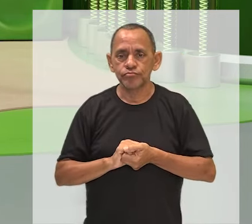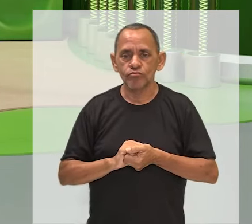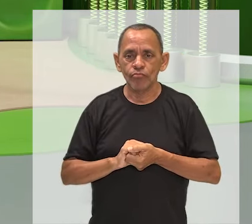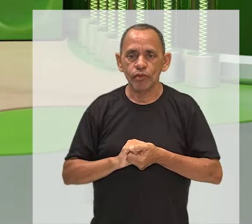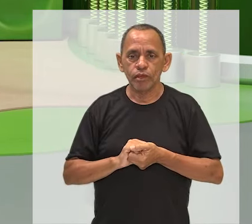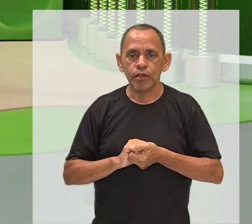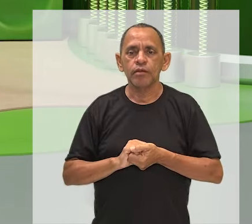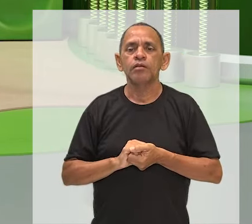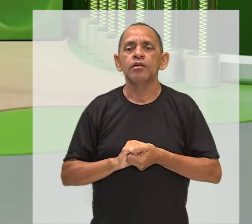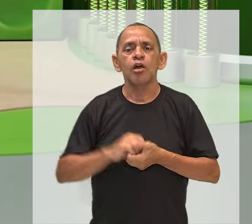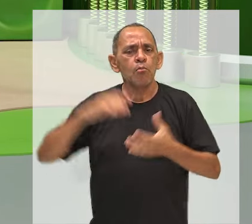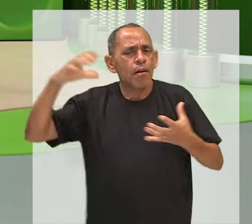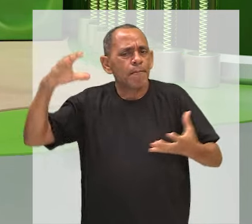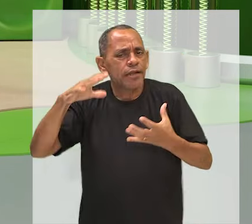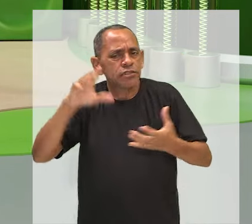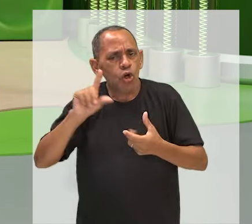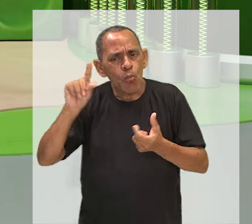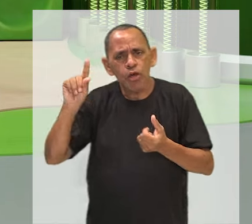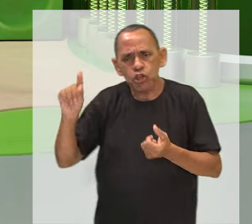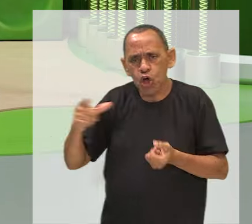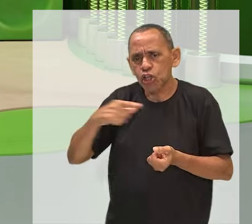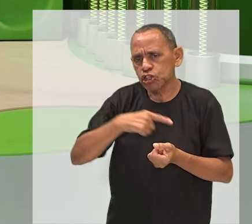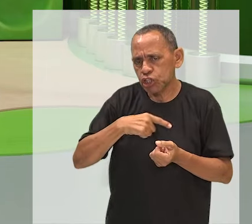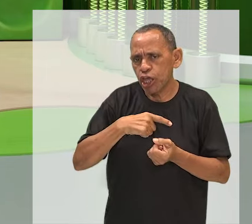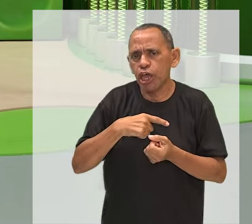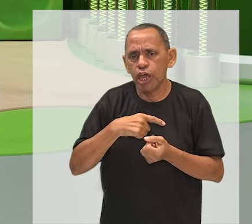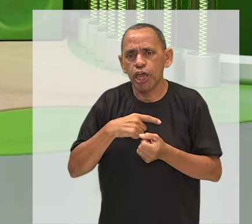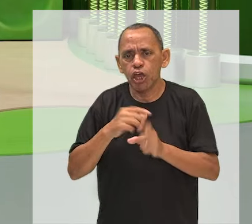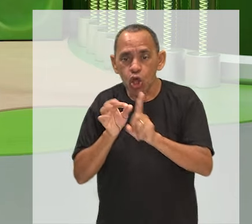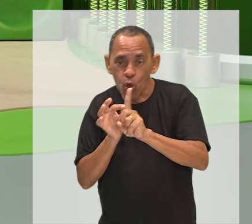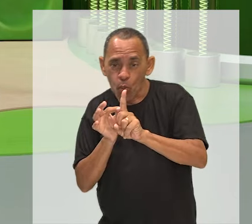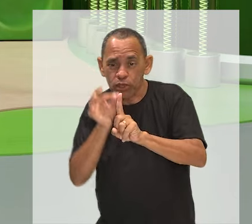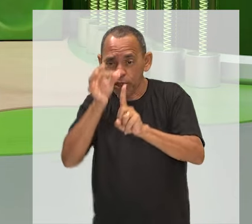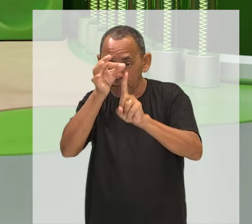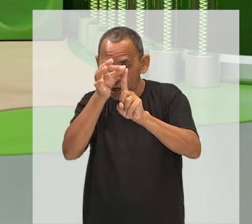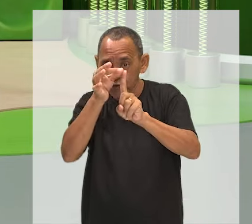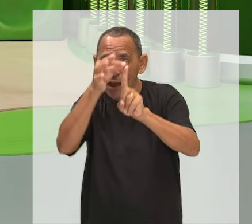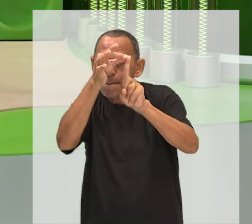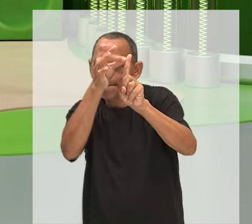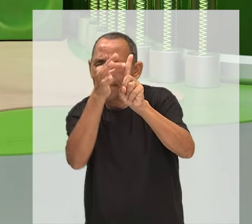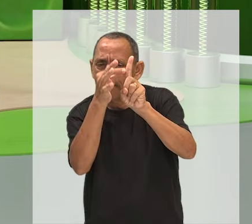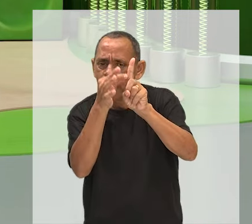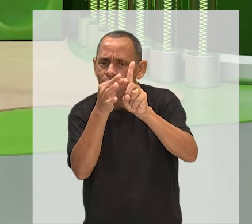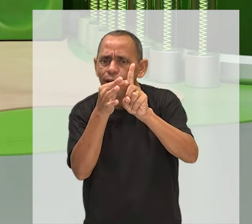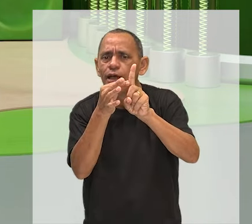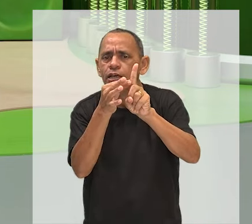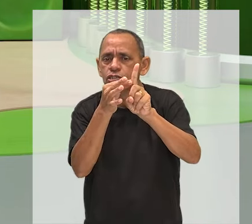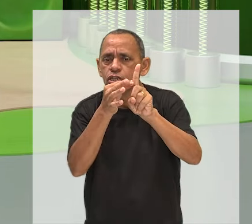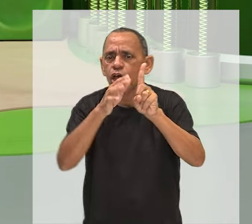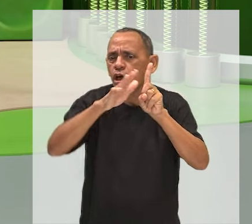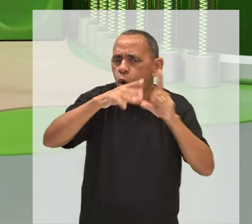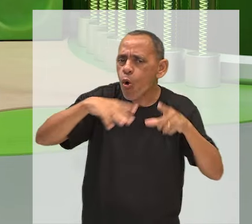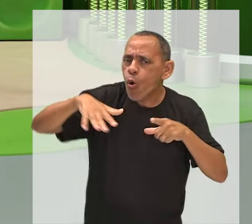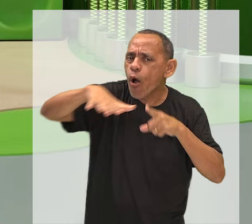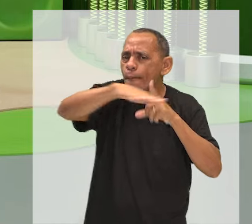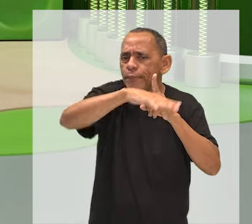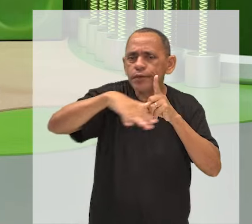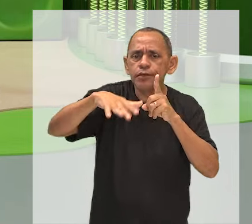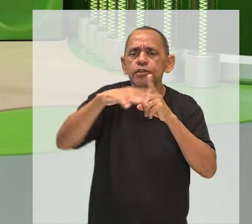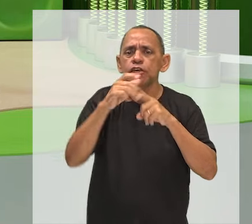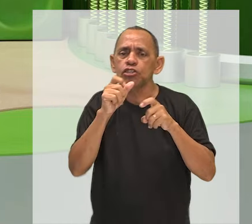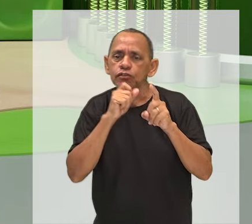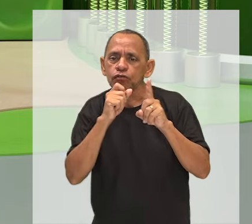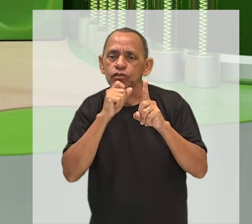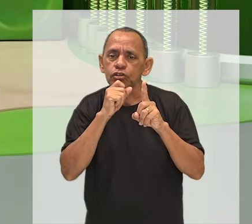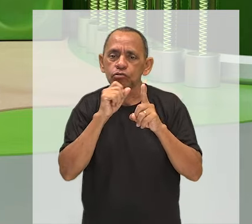ar menor, eu vou ter uma temperatura ali, né, um pouco mais baixa, vai ser um ambiente mais frio. E onde